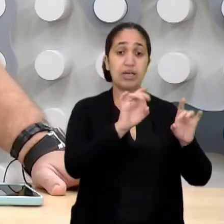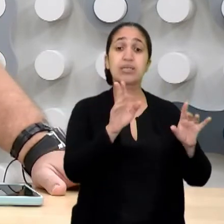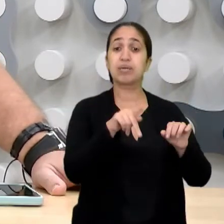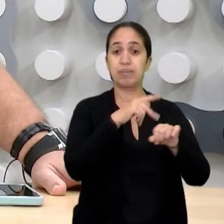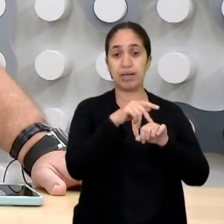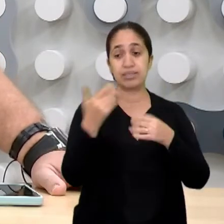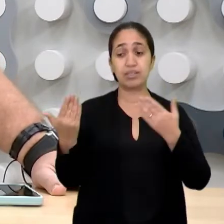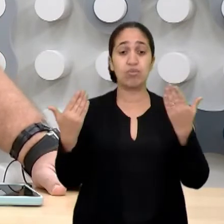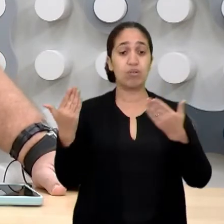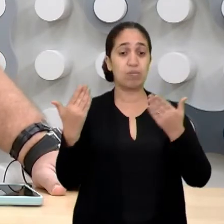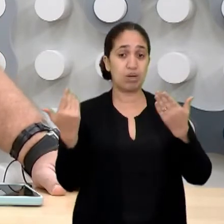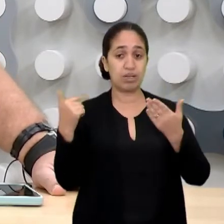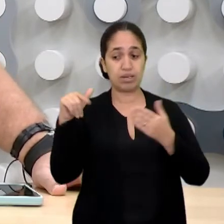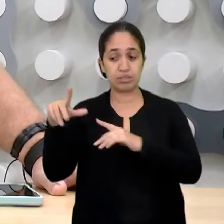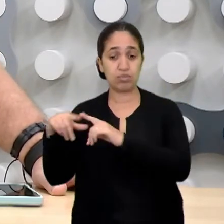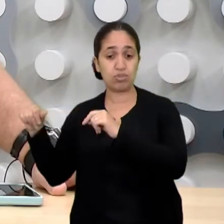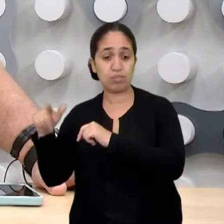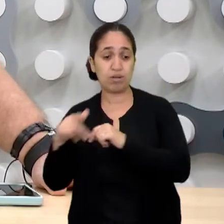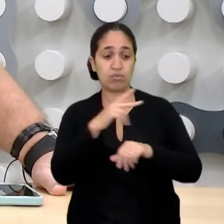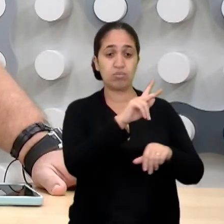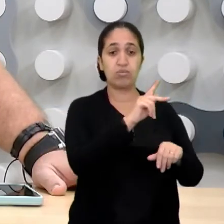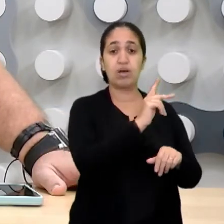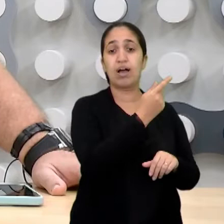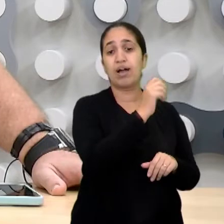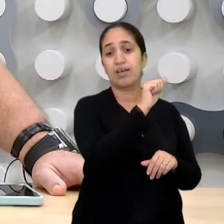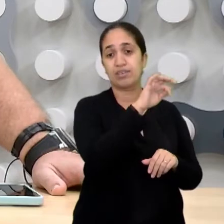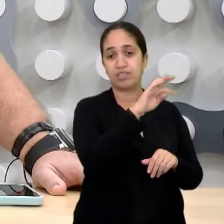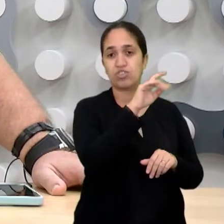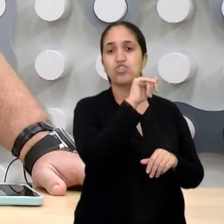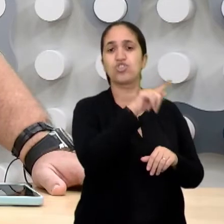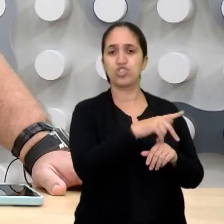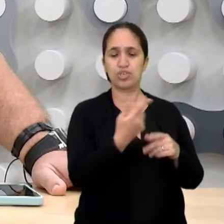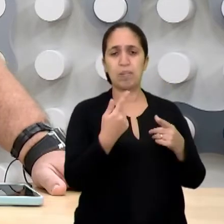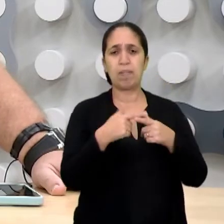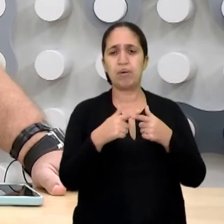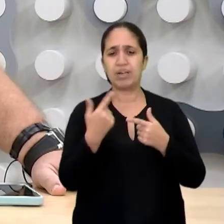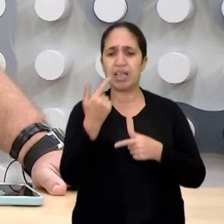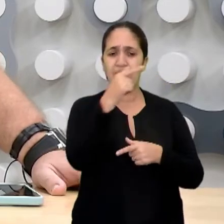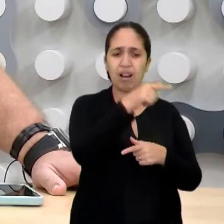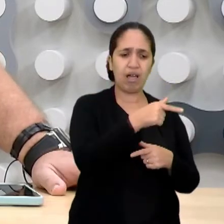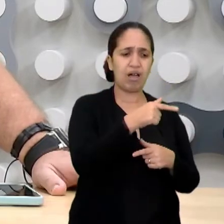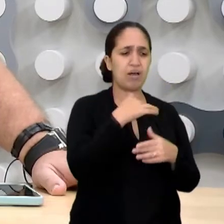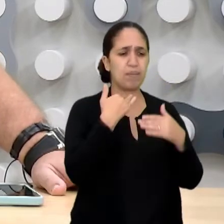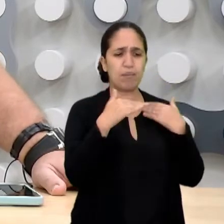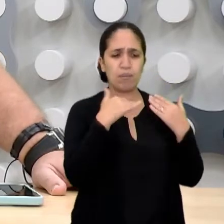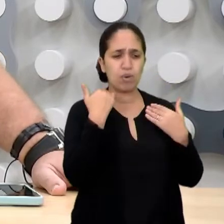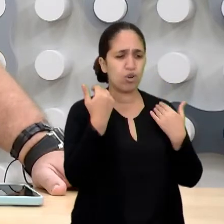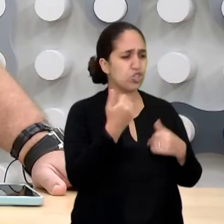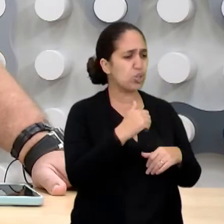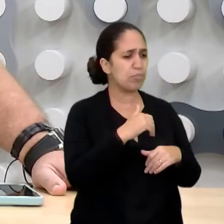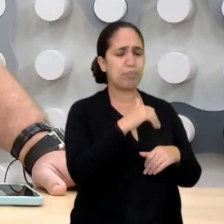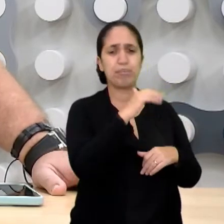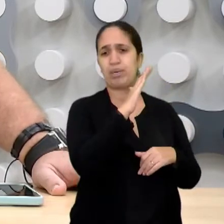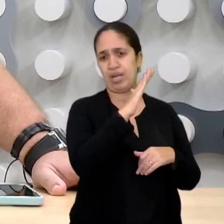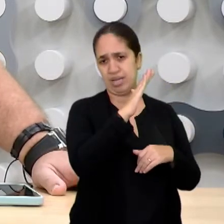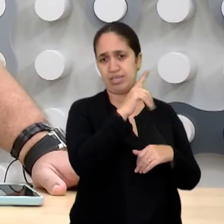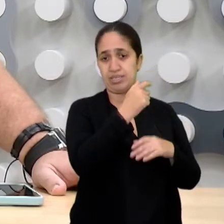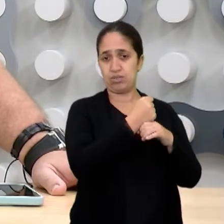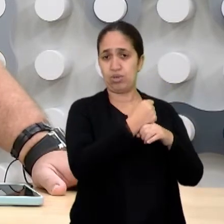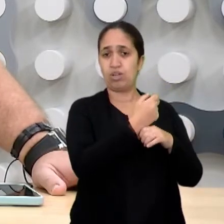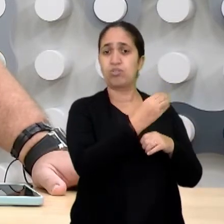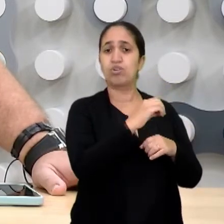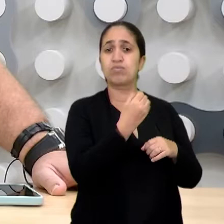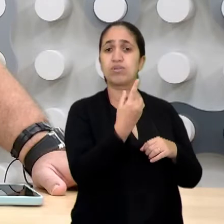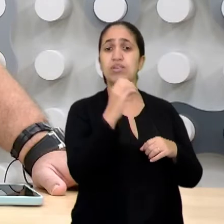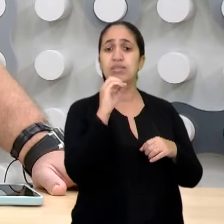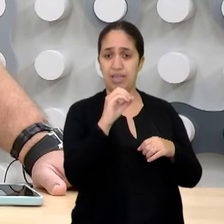uma comparação entre o Japão e o Haiti e ver o porquê que, né, teve tantas mortes no Haiti, né, em 2010,